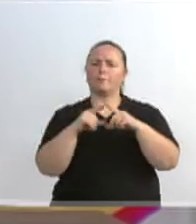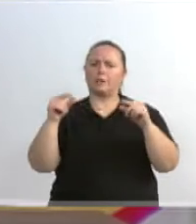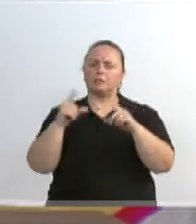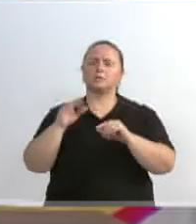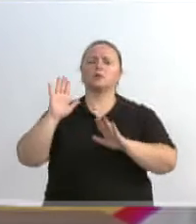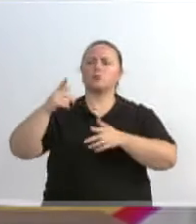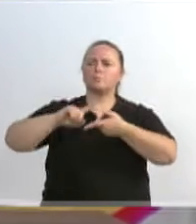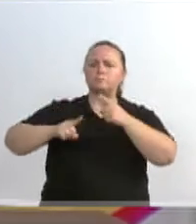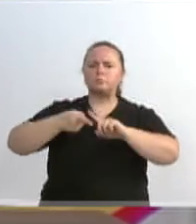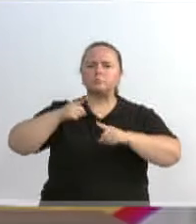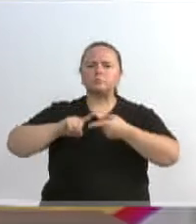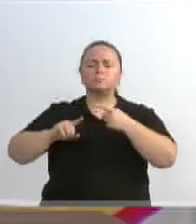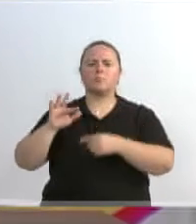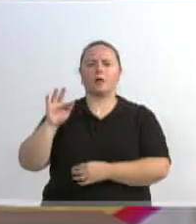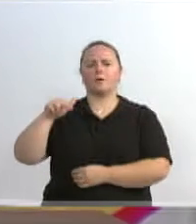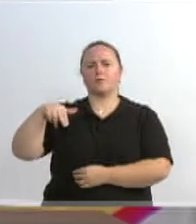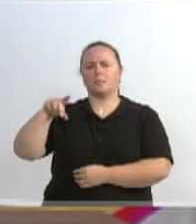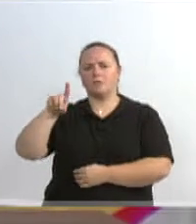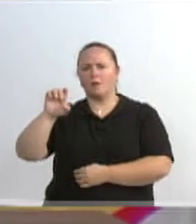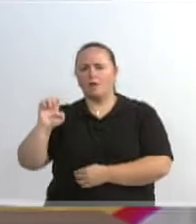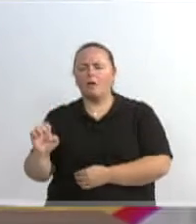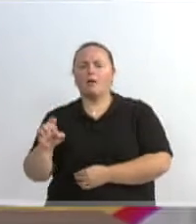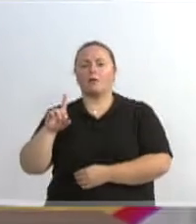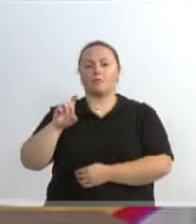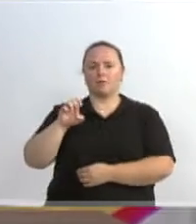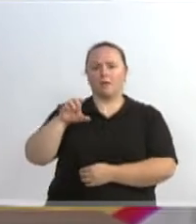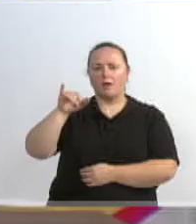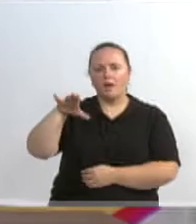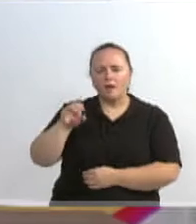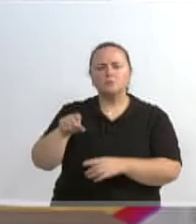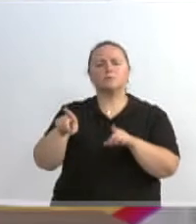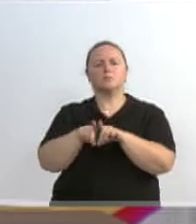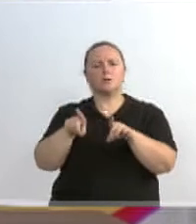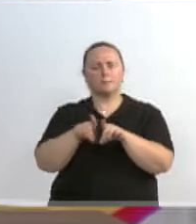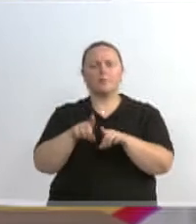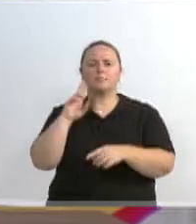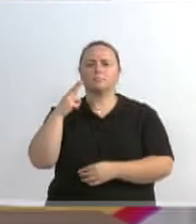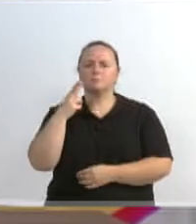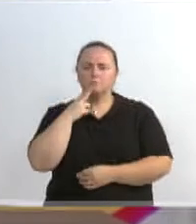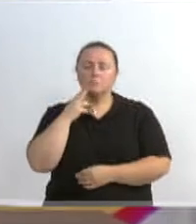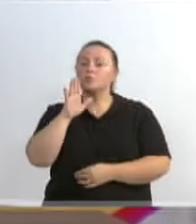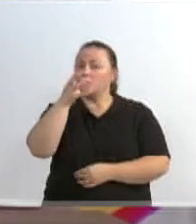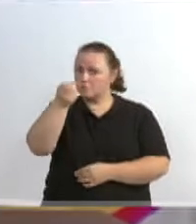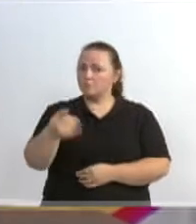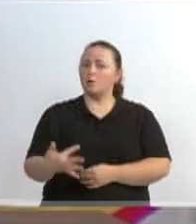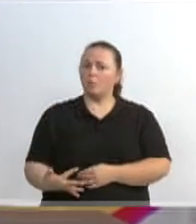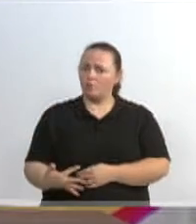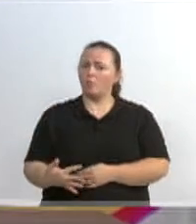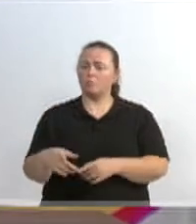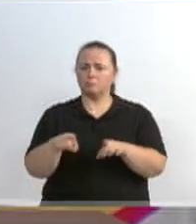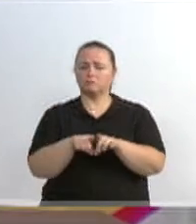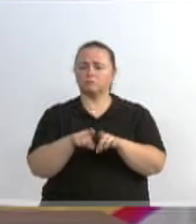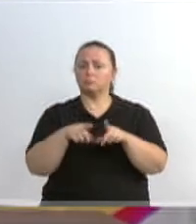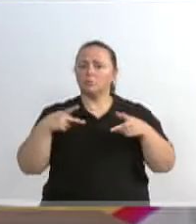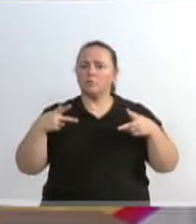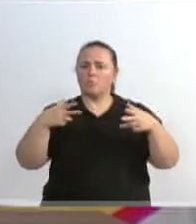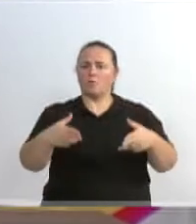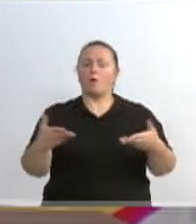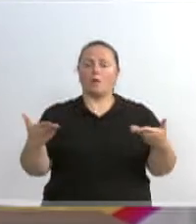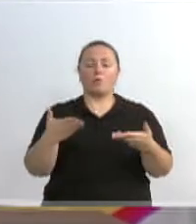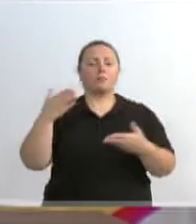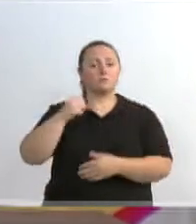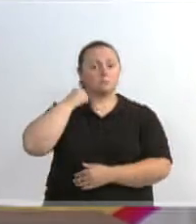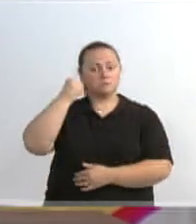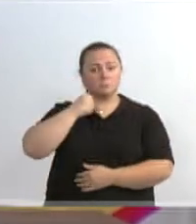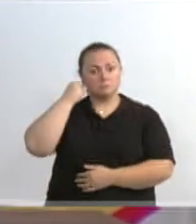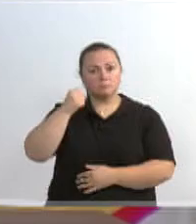junto a entender do deputado décio lima o senhor também é secretária própria e secretária no início falou que nesta casa sobre isso e agora temos o senador aqui no município também